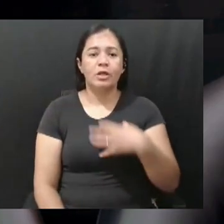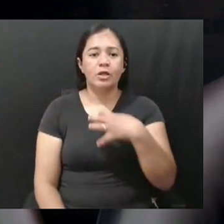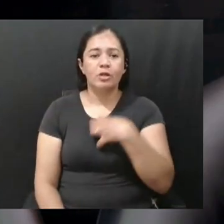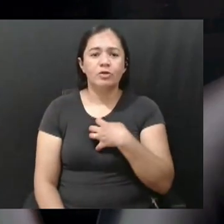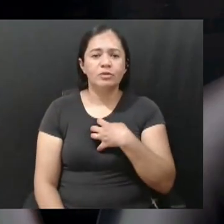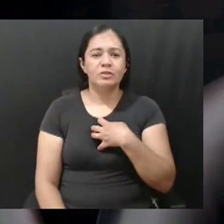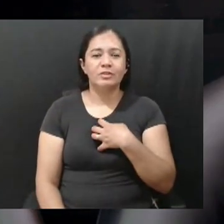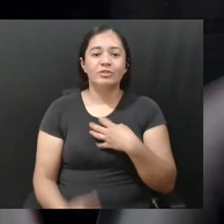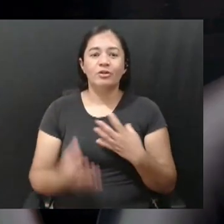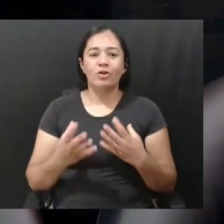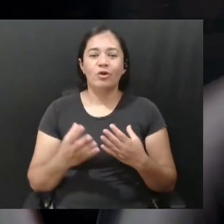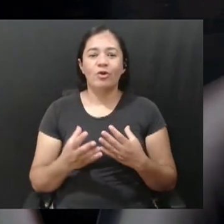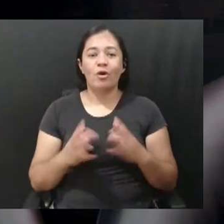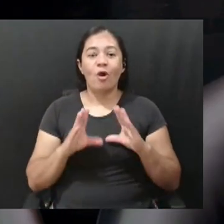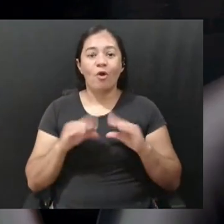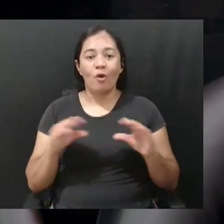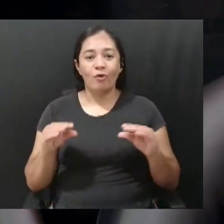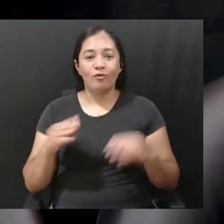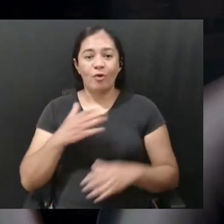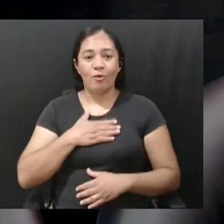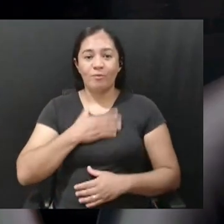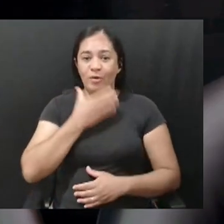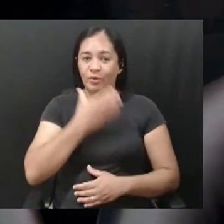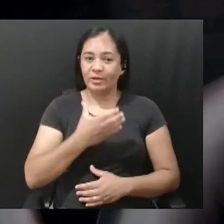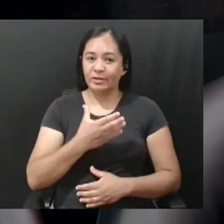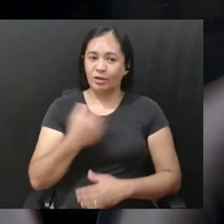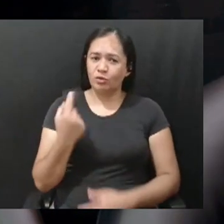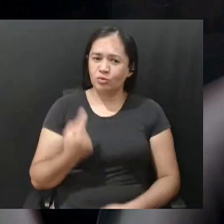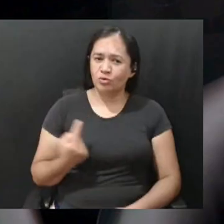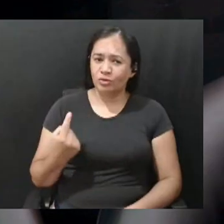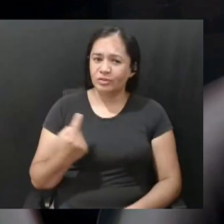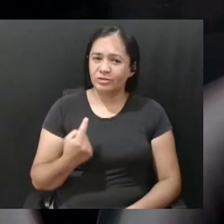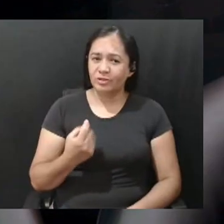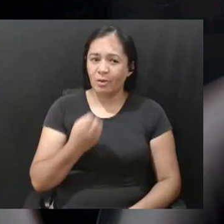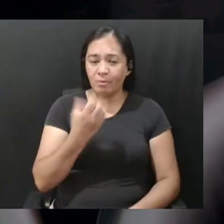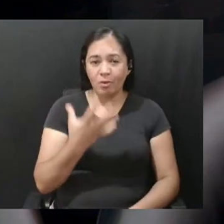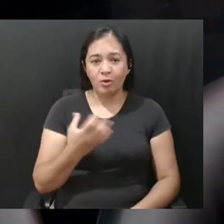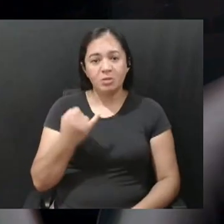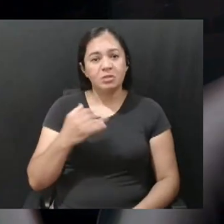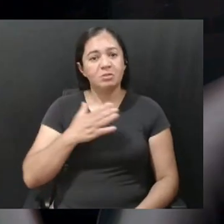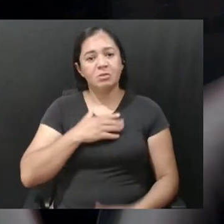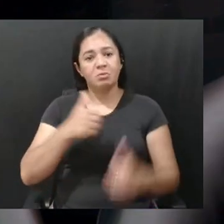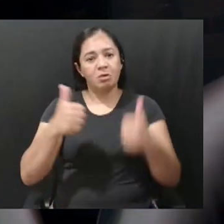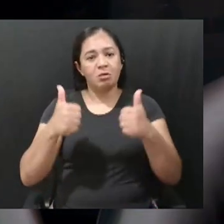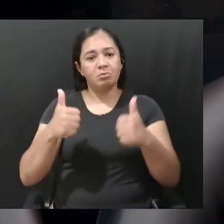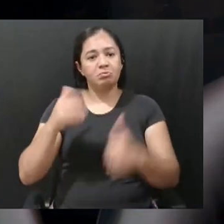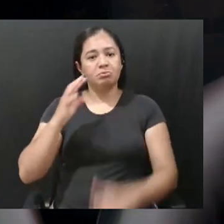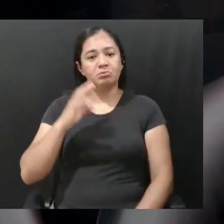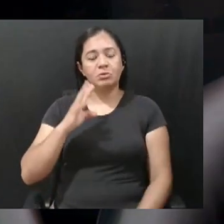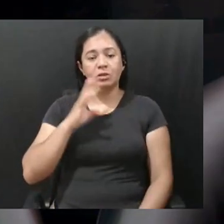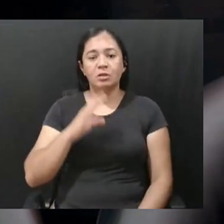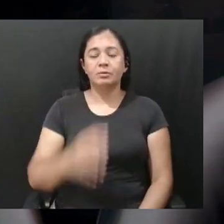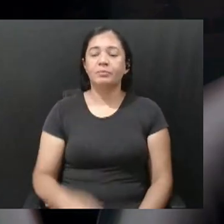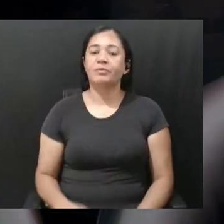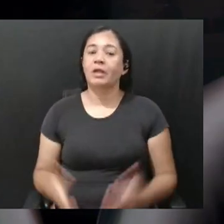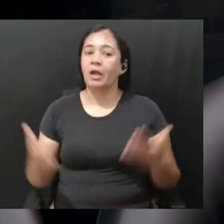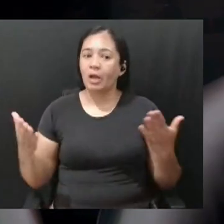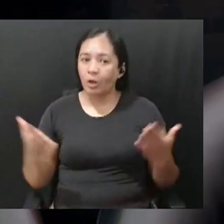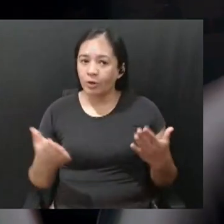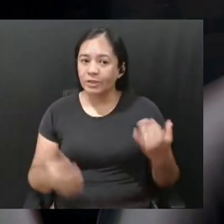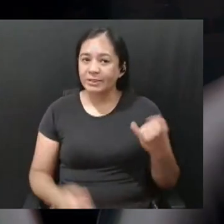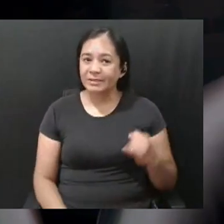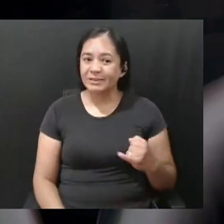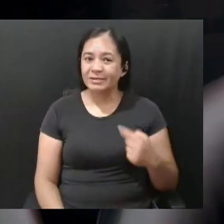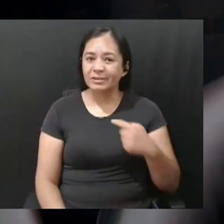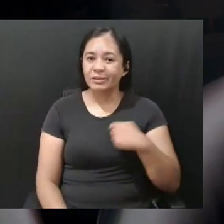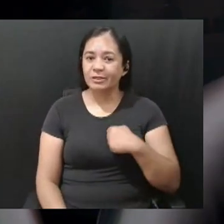meu Natal sozinho, né, Uhum. se pra mim tá ok, beleza, eu banco essa decisão. Agora, se pra mim é importante estar